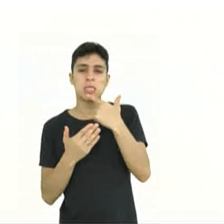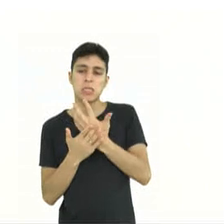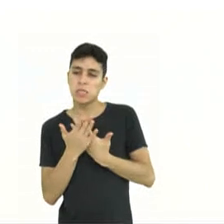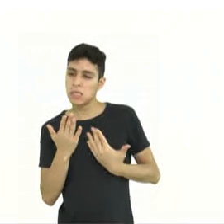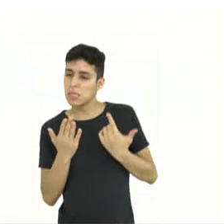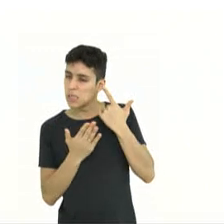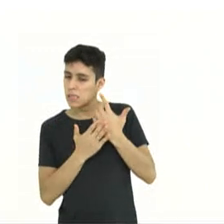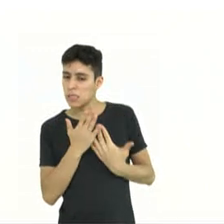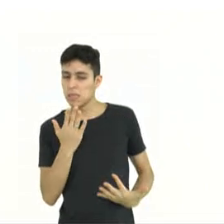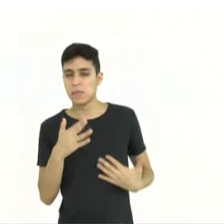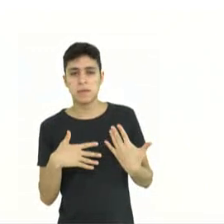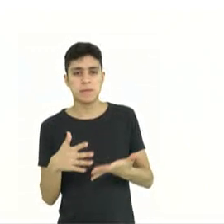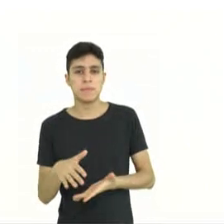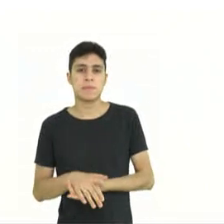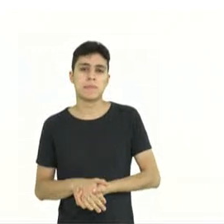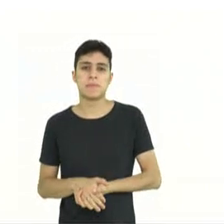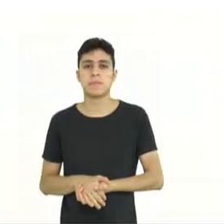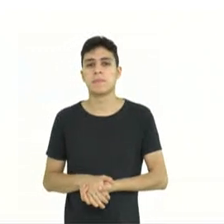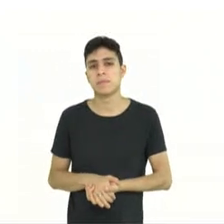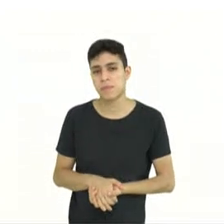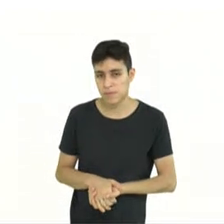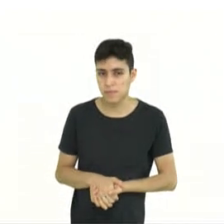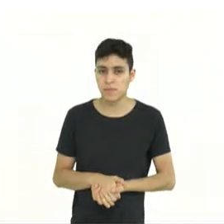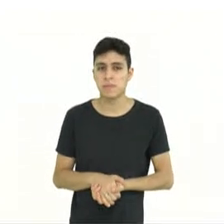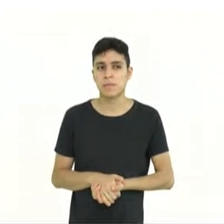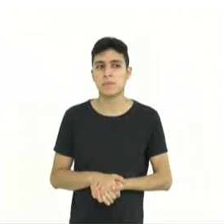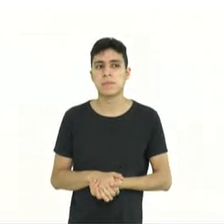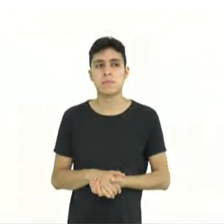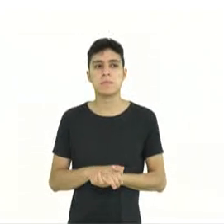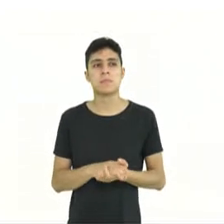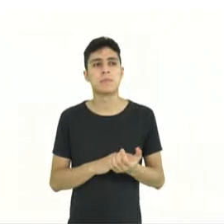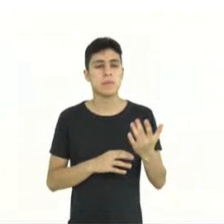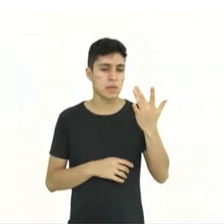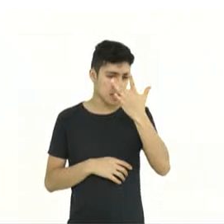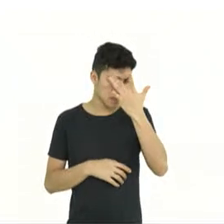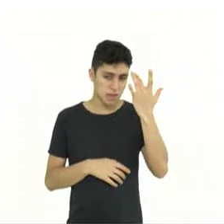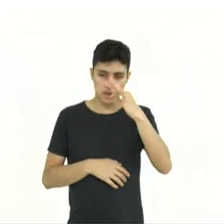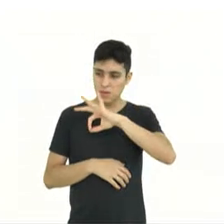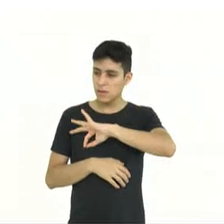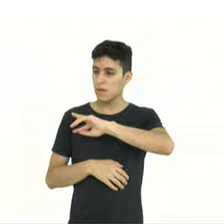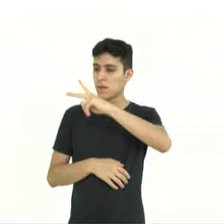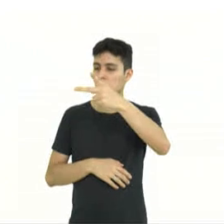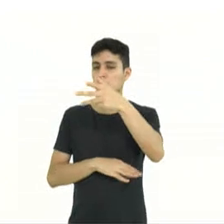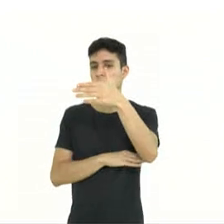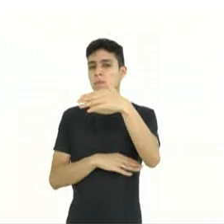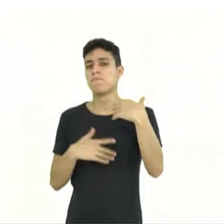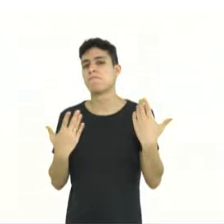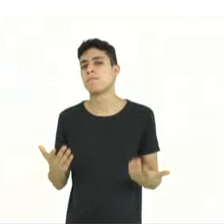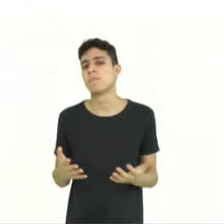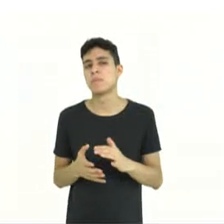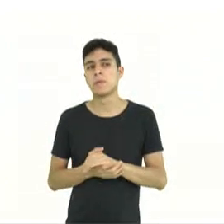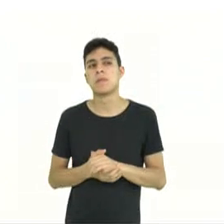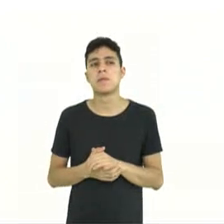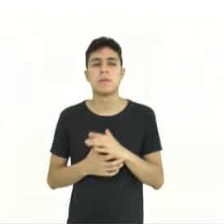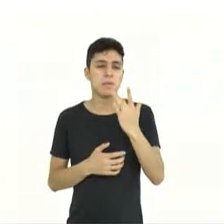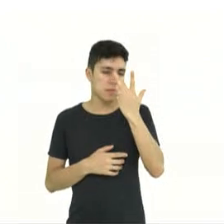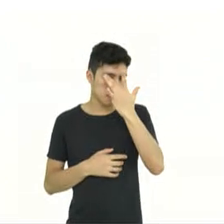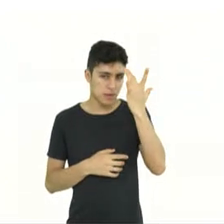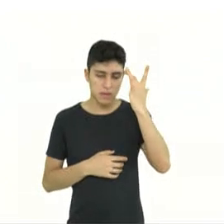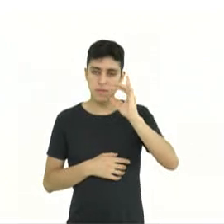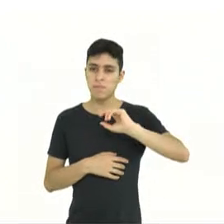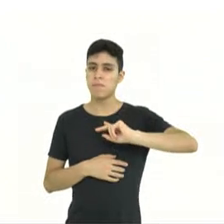de Sangue bem louco né Deixa lá fulano e os policiais estão o hotel Onde e e depois Fulano